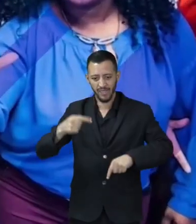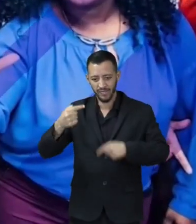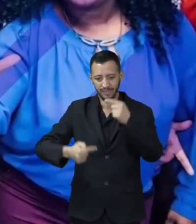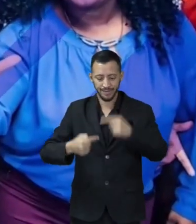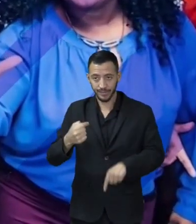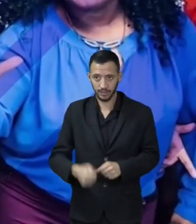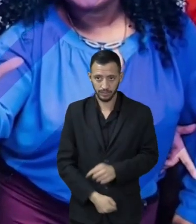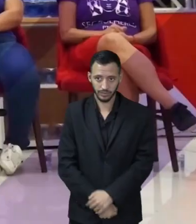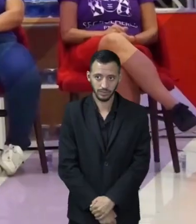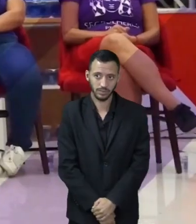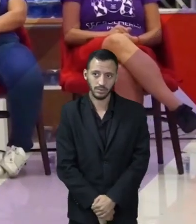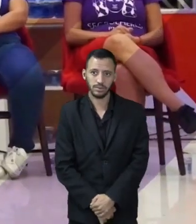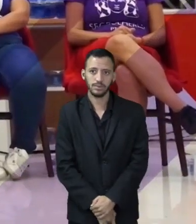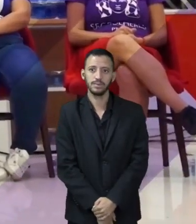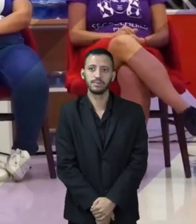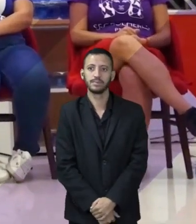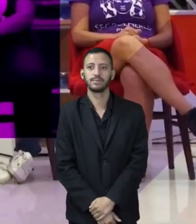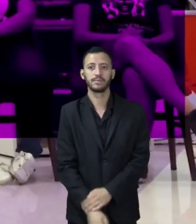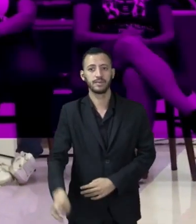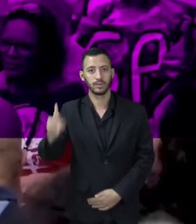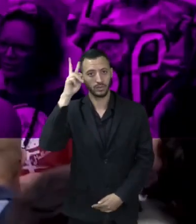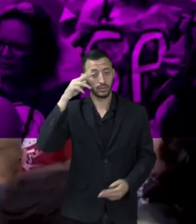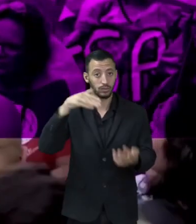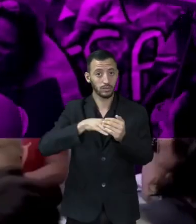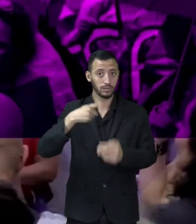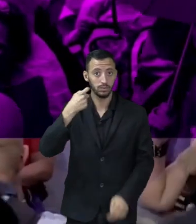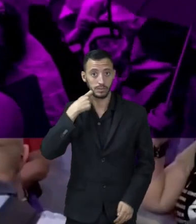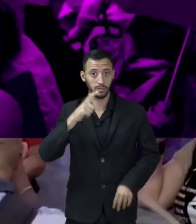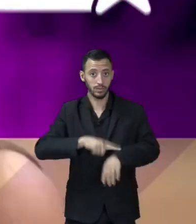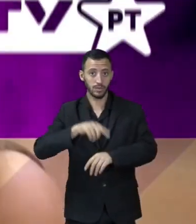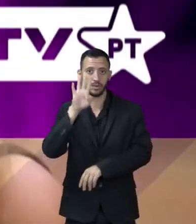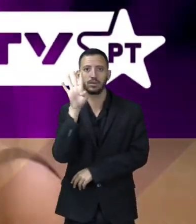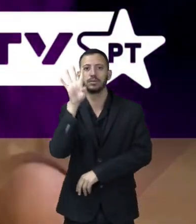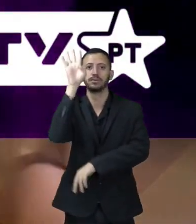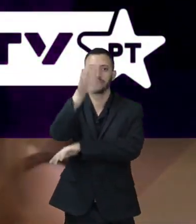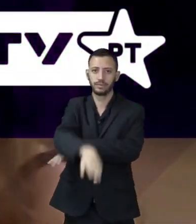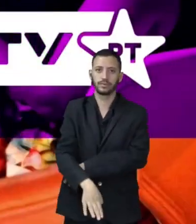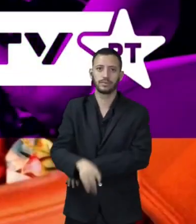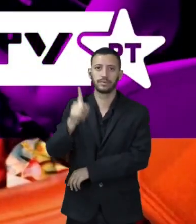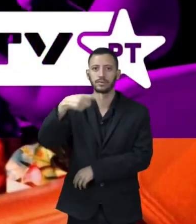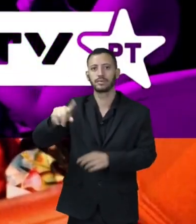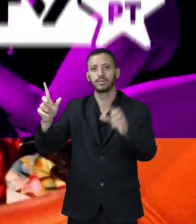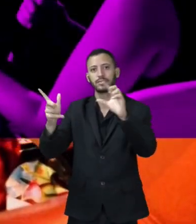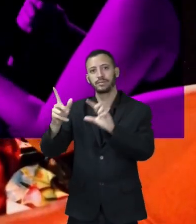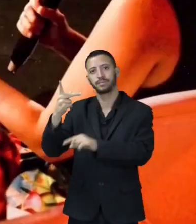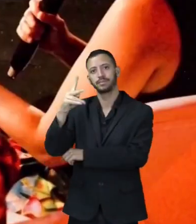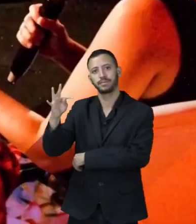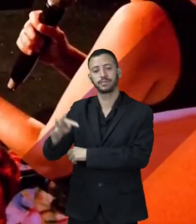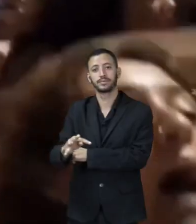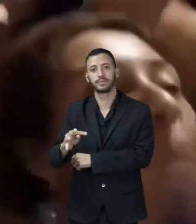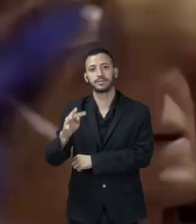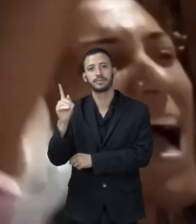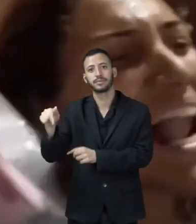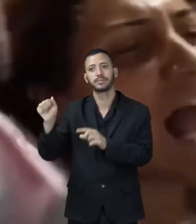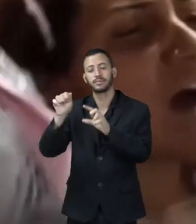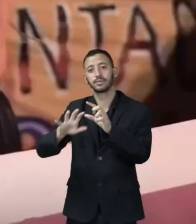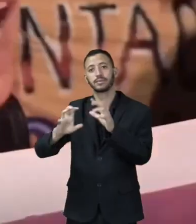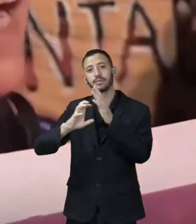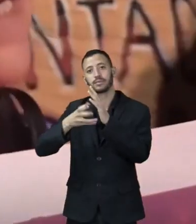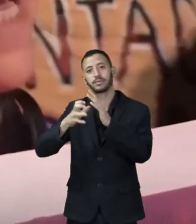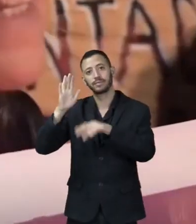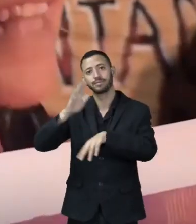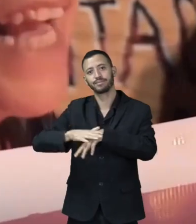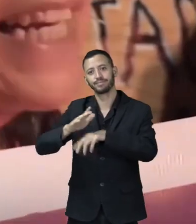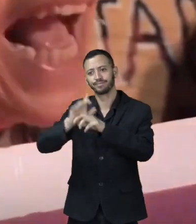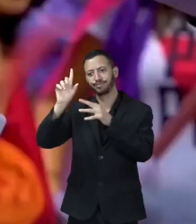política. De segunda a sexta, às 4 horas da tarde, na TV PT. O canal do partido que